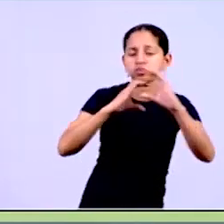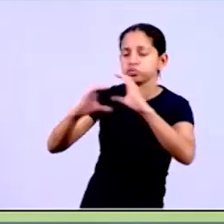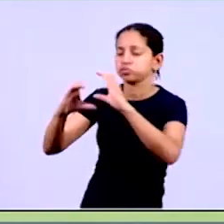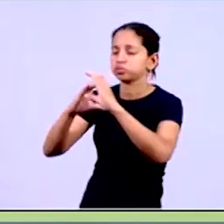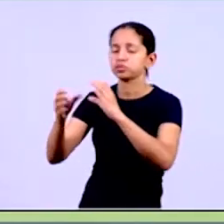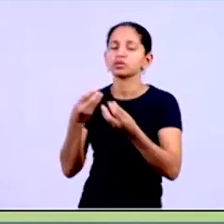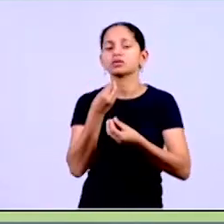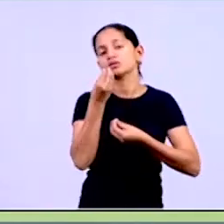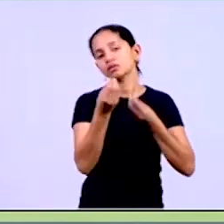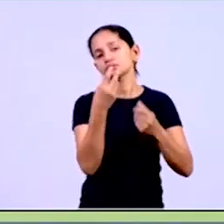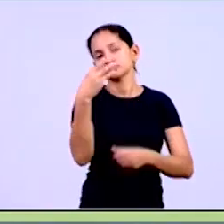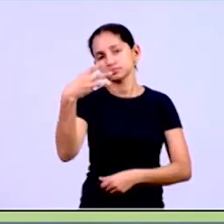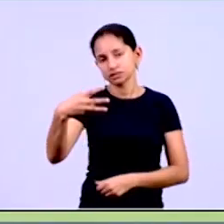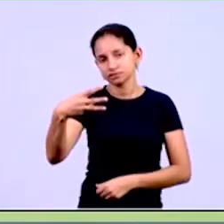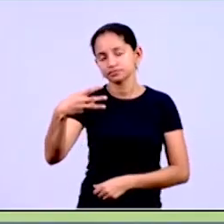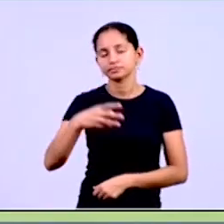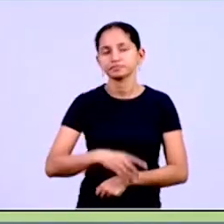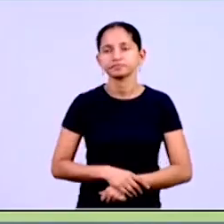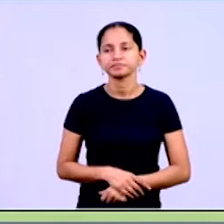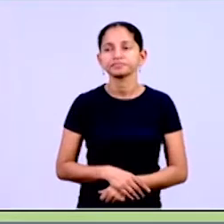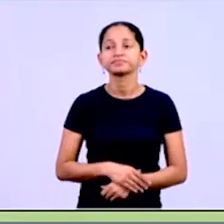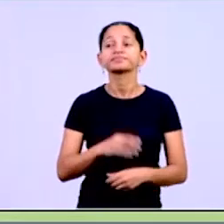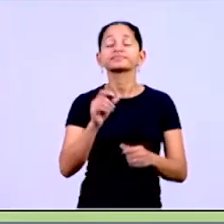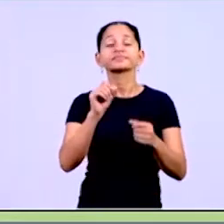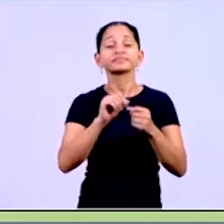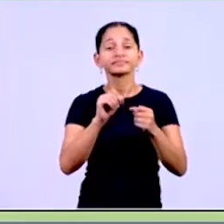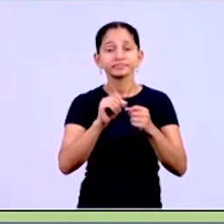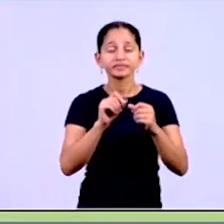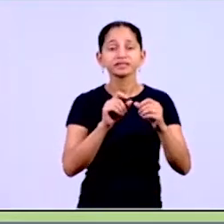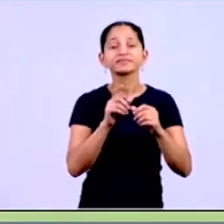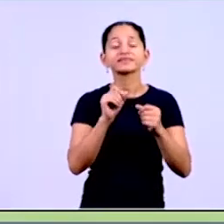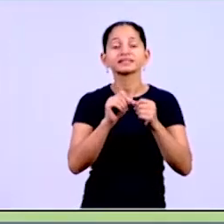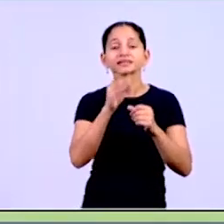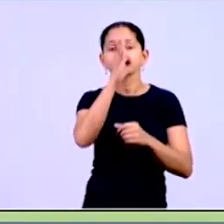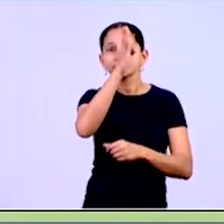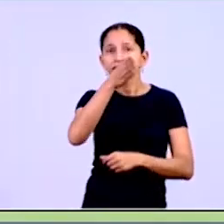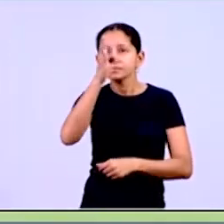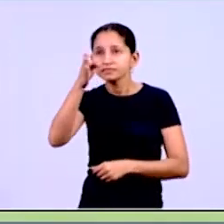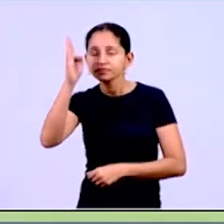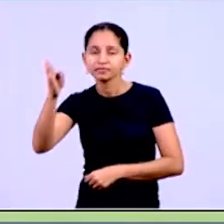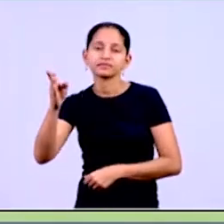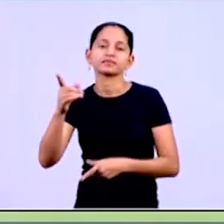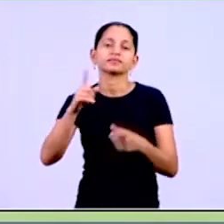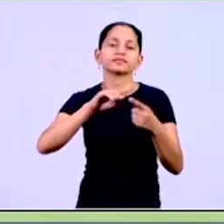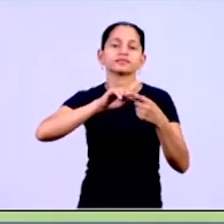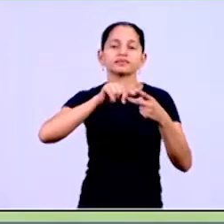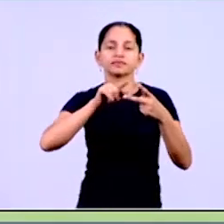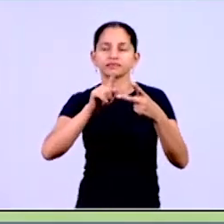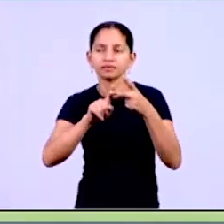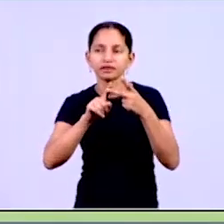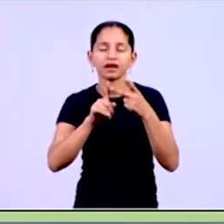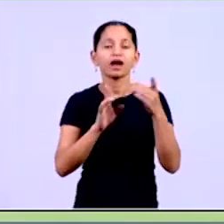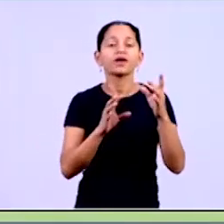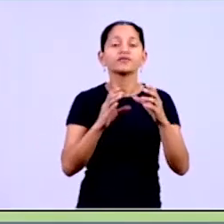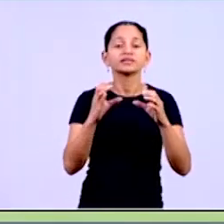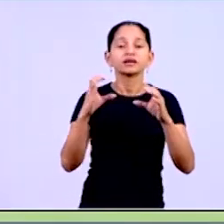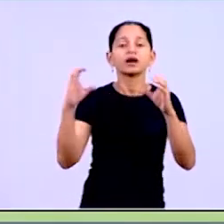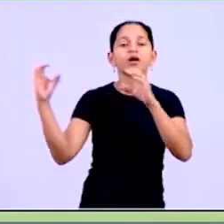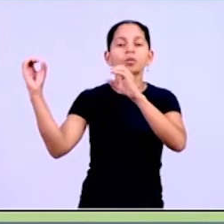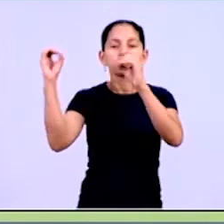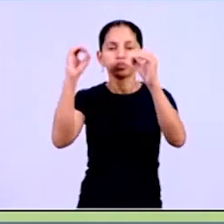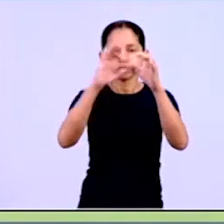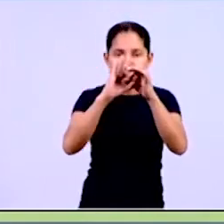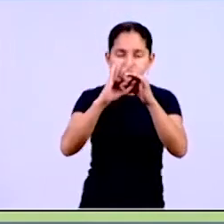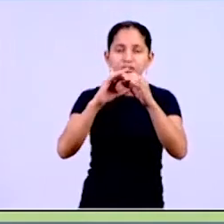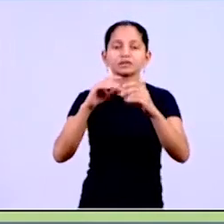3 tipos específicos, né? Barramento, anel e estrela. Hoje, gente, para os computadores, para a rede local, a gente utiliza a